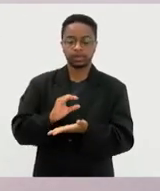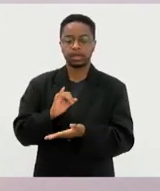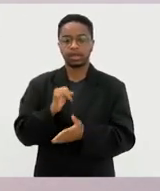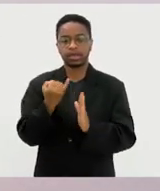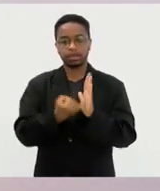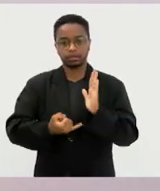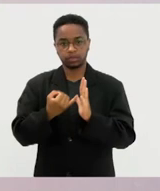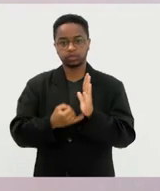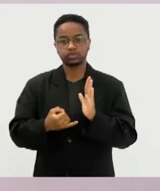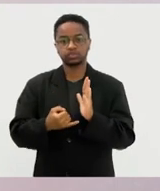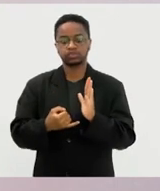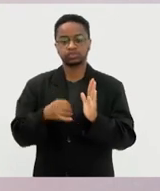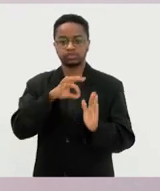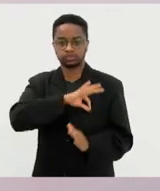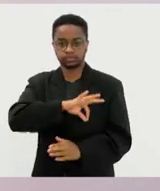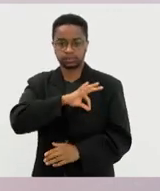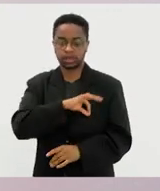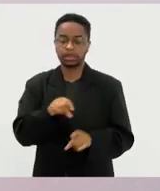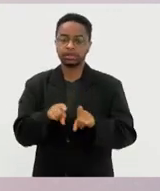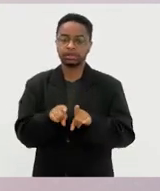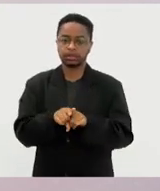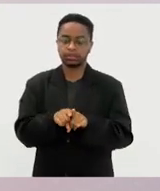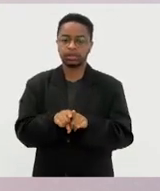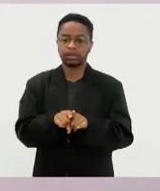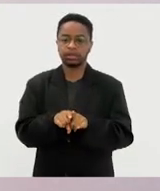ITD mantendo estável,